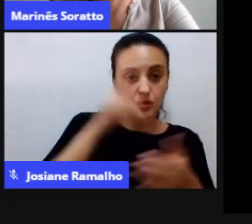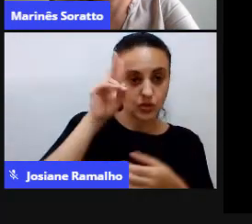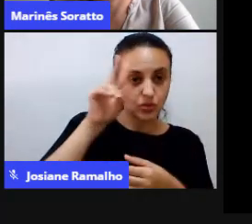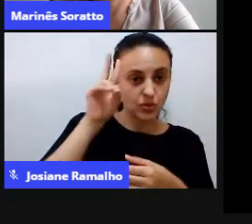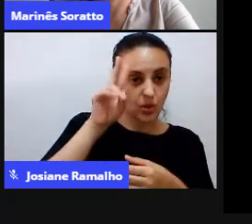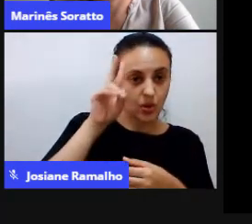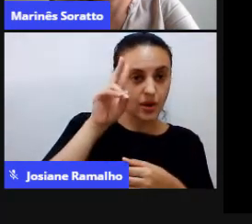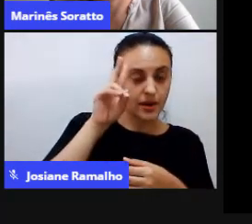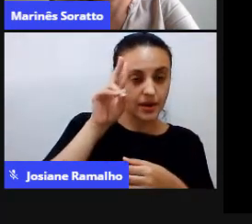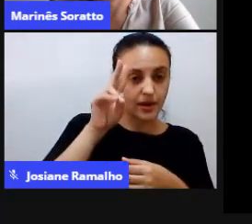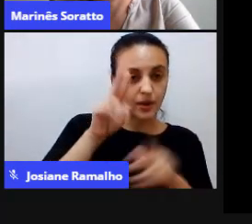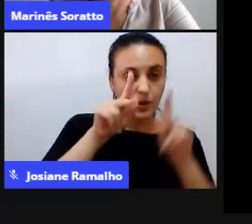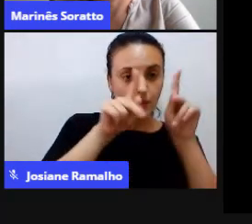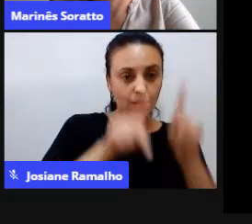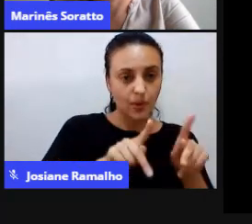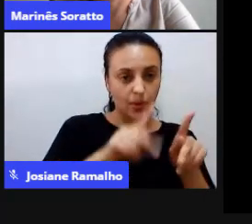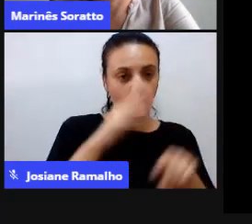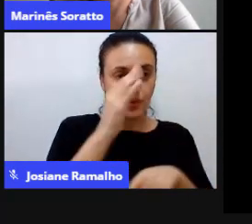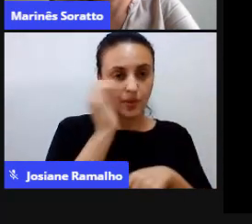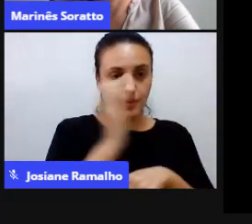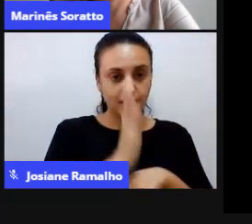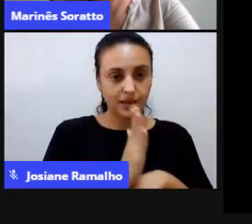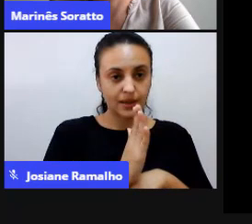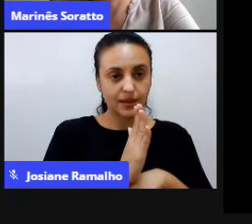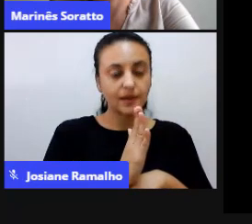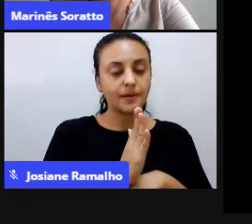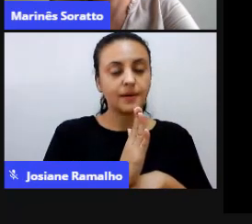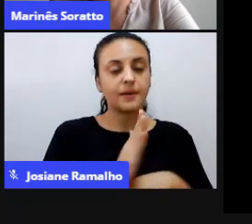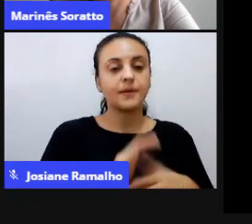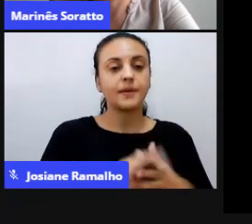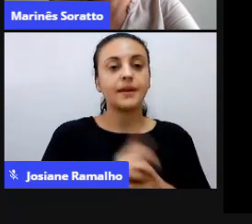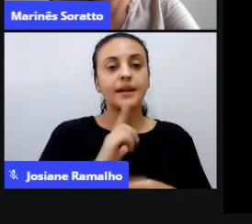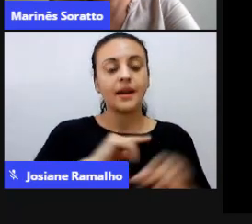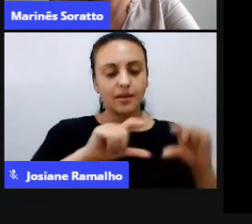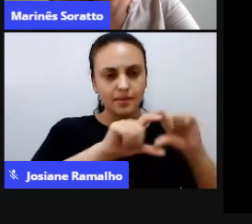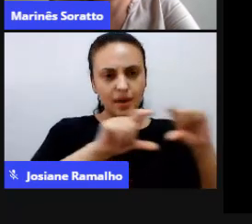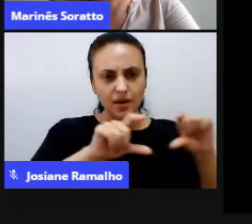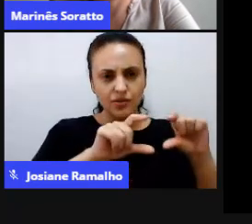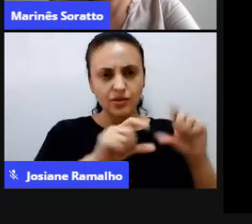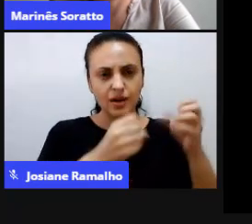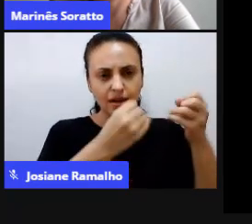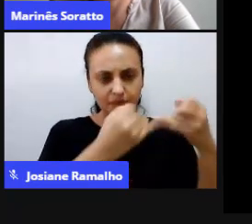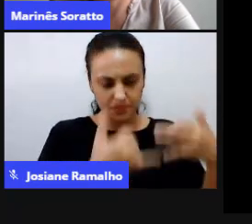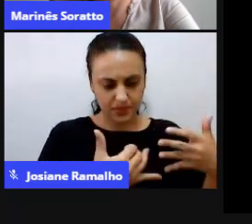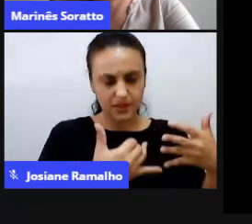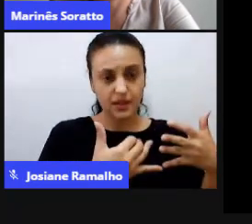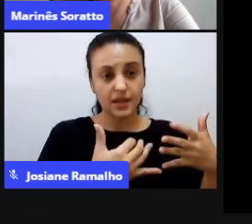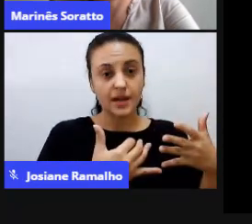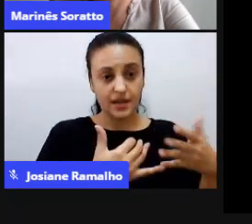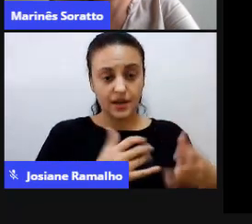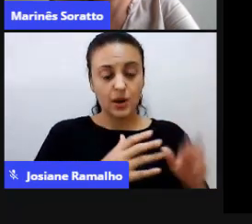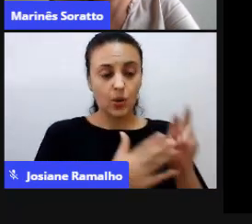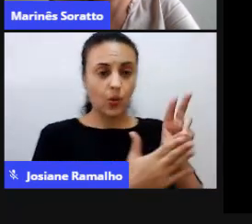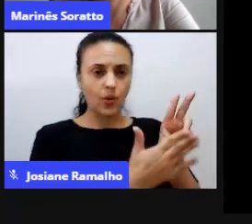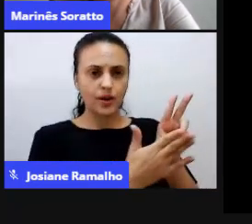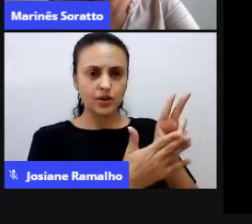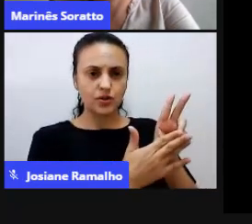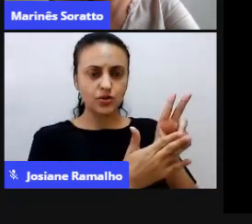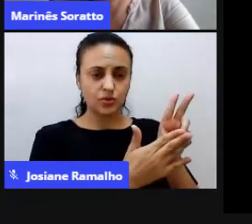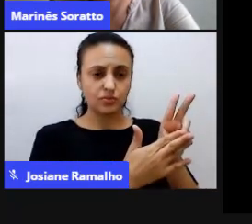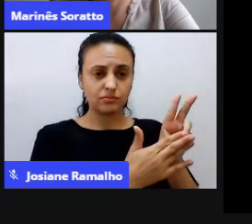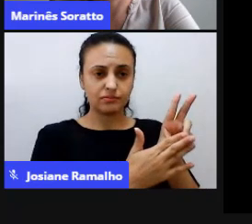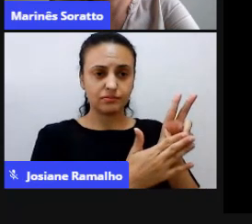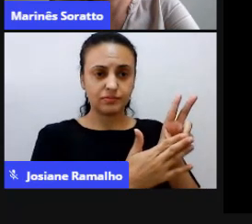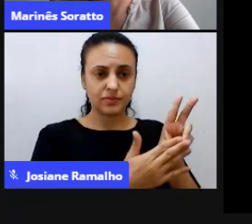Colônia, tem uma parte que ela fala sobre os índios no cotidiano de brancos. Muito